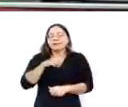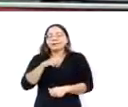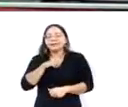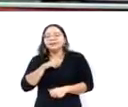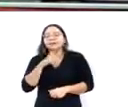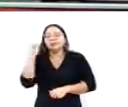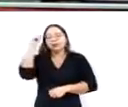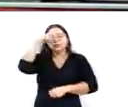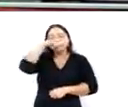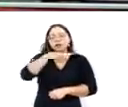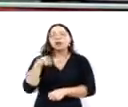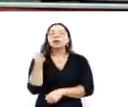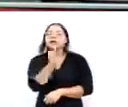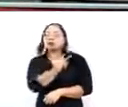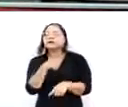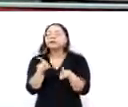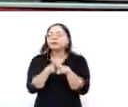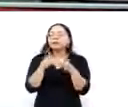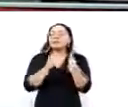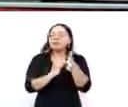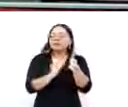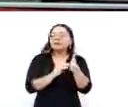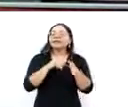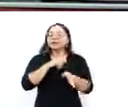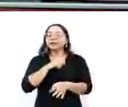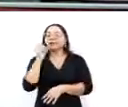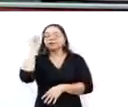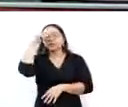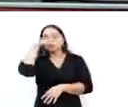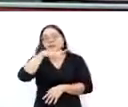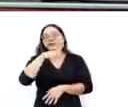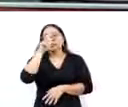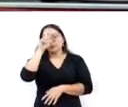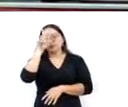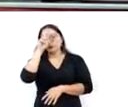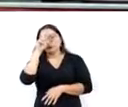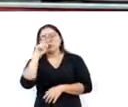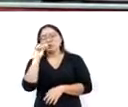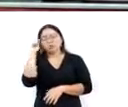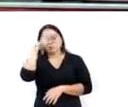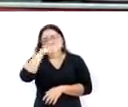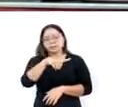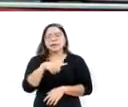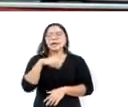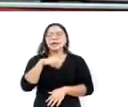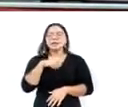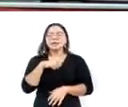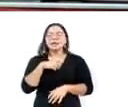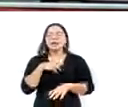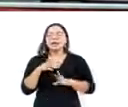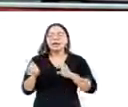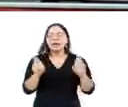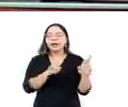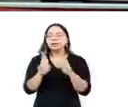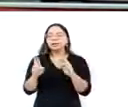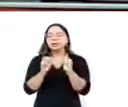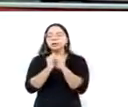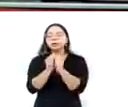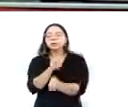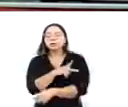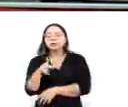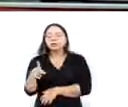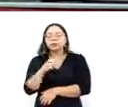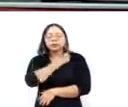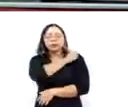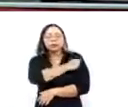ele também tem limites e nós também, enquanto secretaria, tínhamos limites naquele momento. Essa interação entre o professor e o